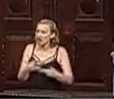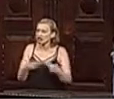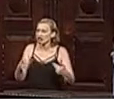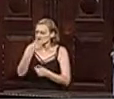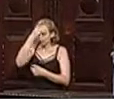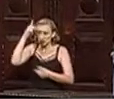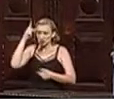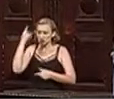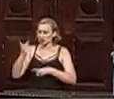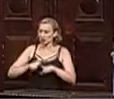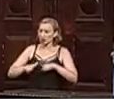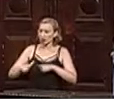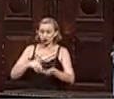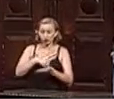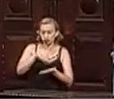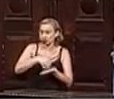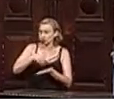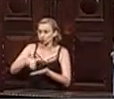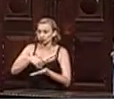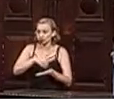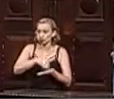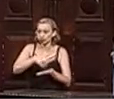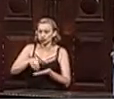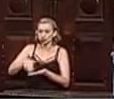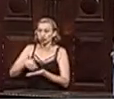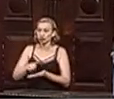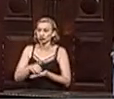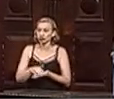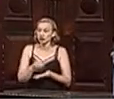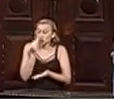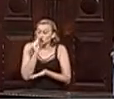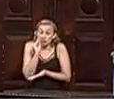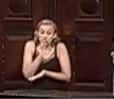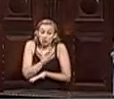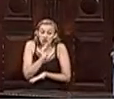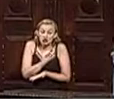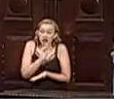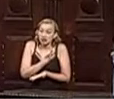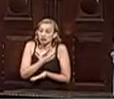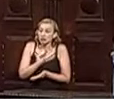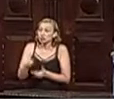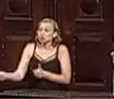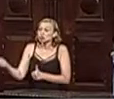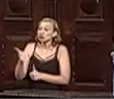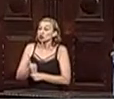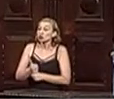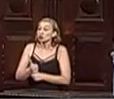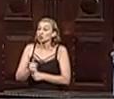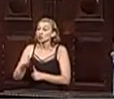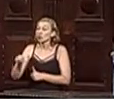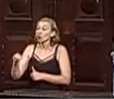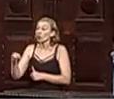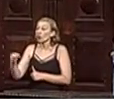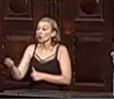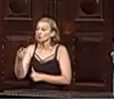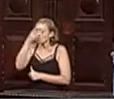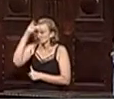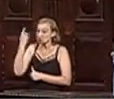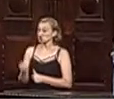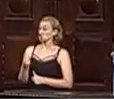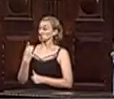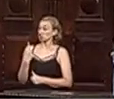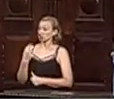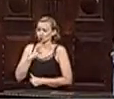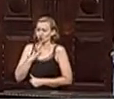demitidos, sempre funcionários de carreira, sendo sacados para serem colocados funcionários estranhos aos quadros.